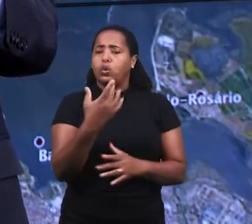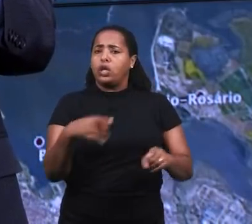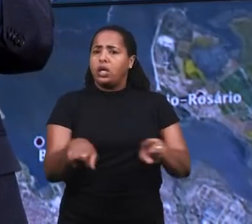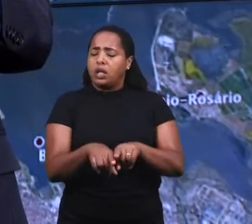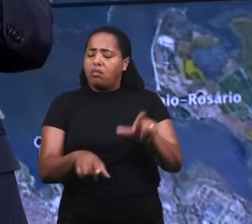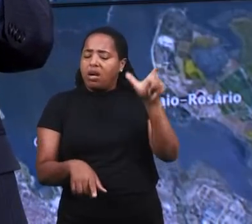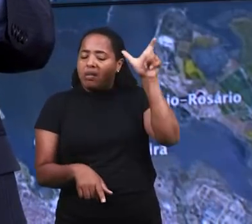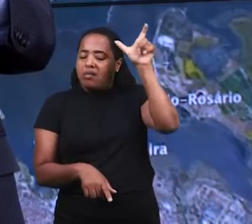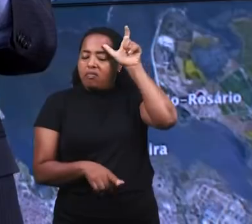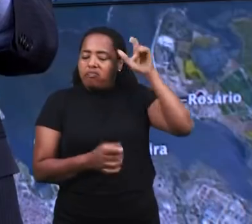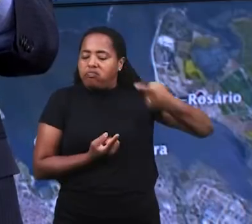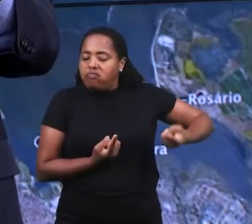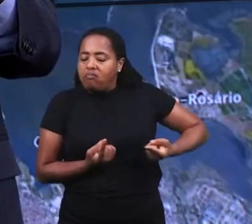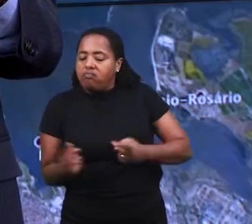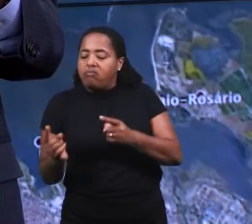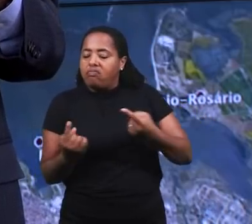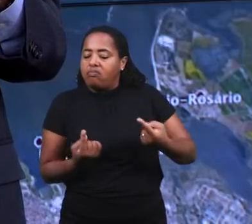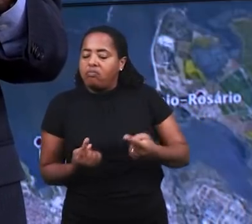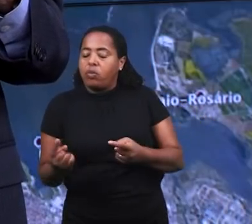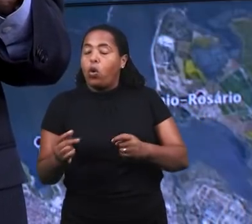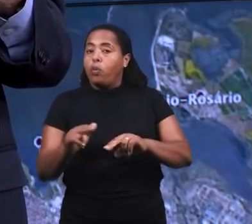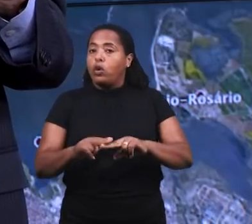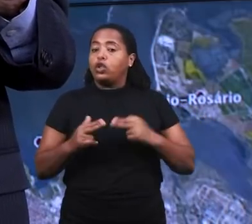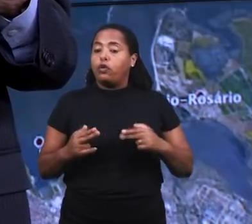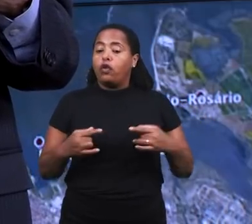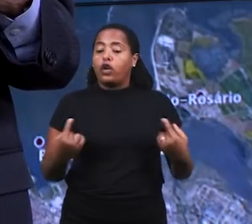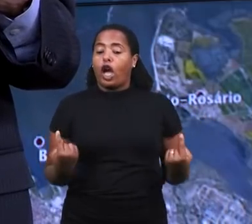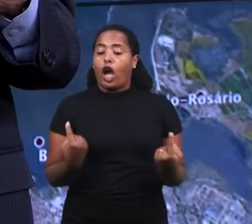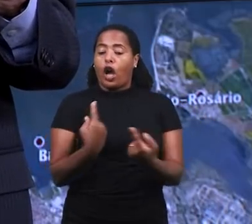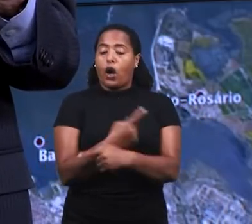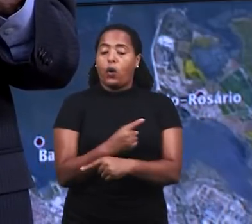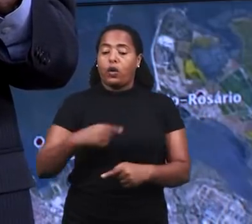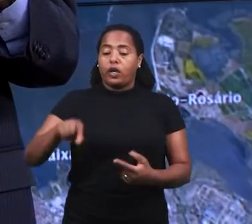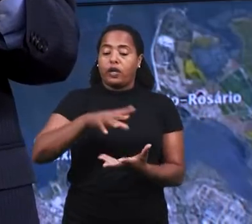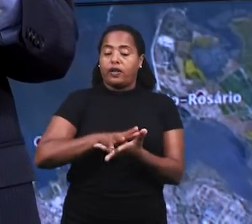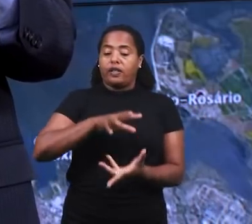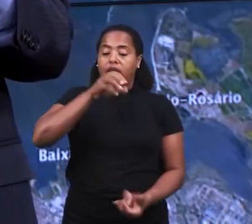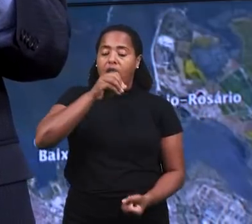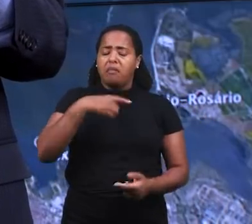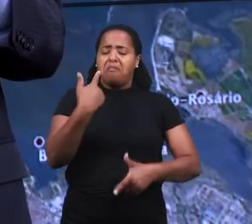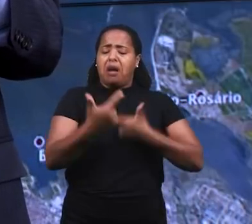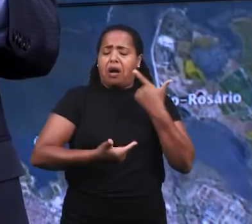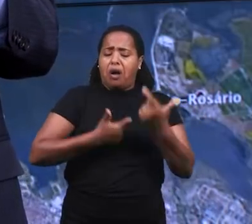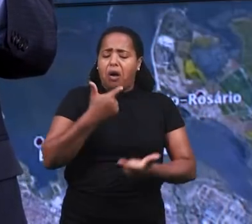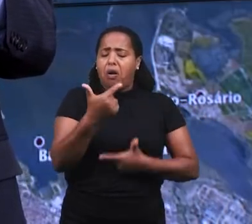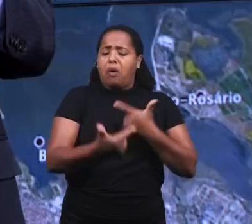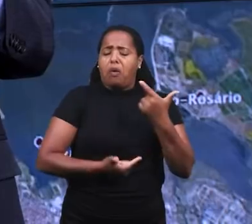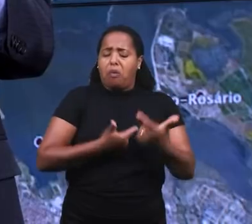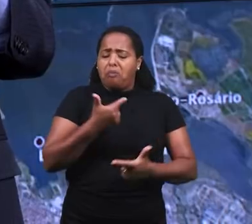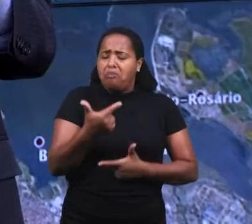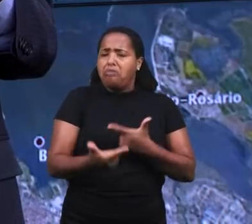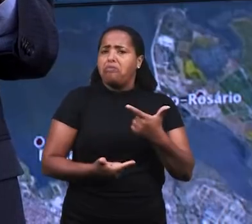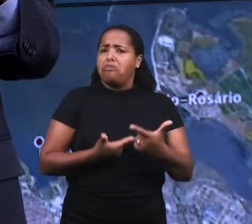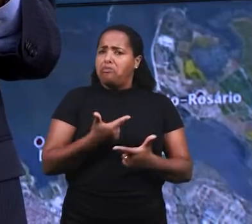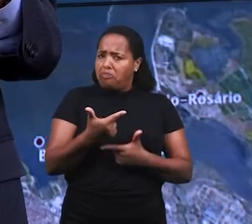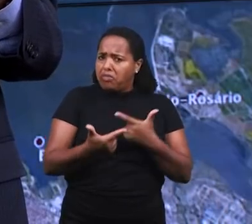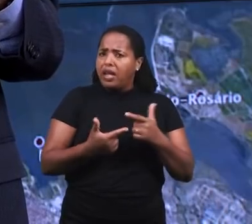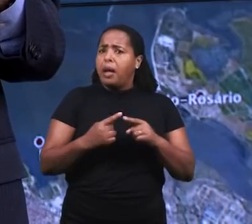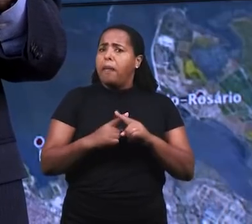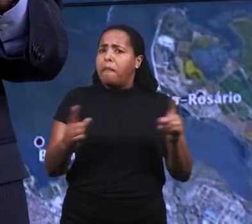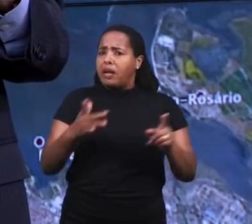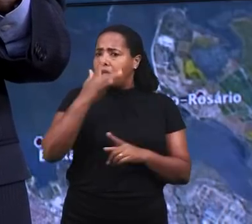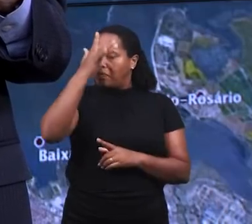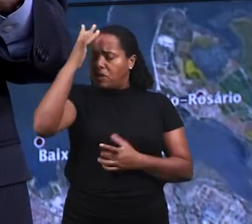lutas que se levantam e as investidas daquele que é contra a nossa alma. As lutas se